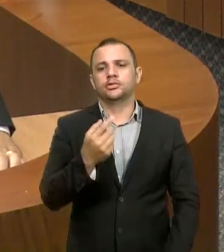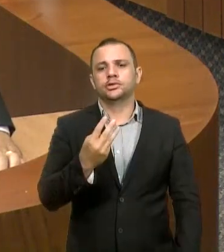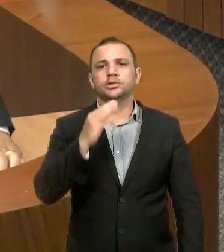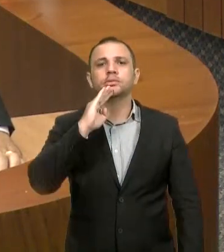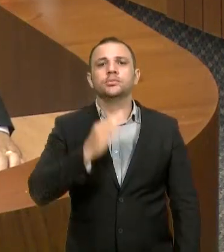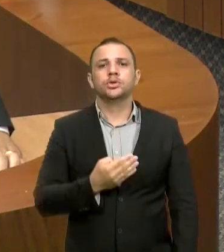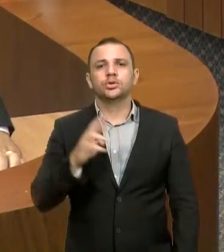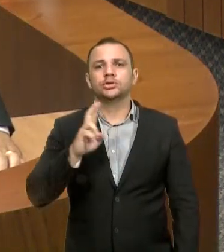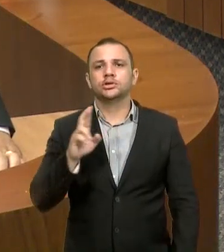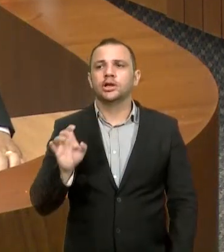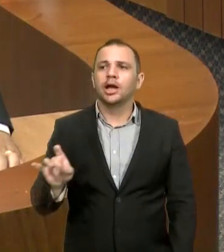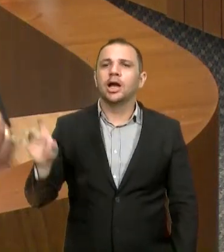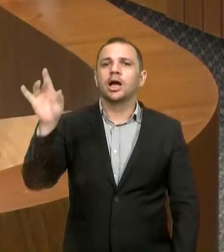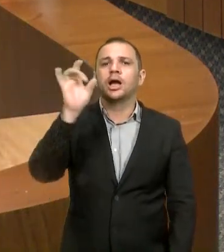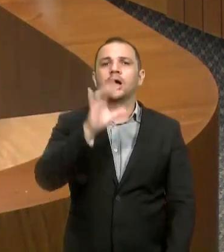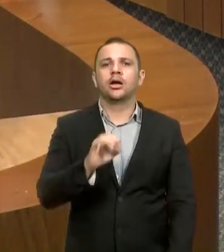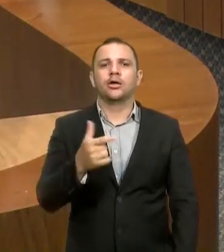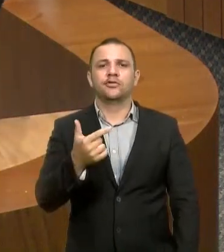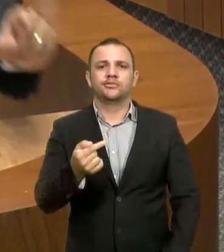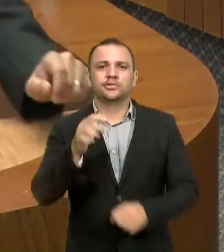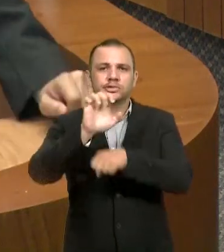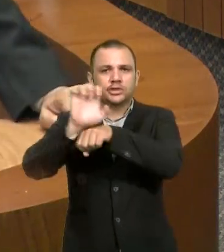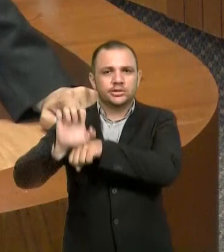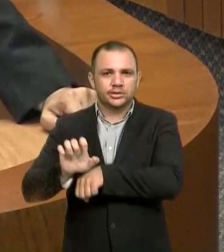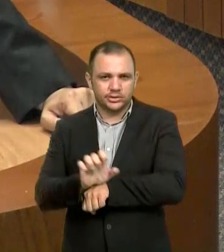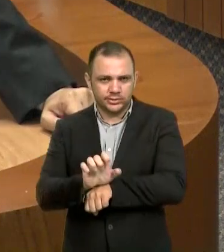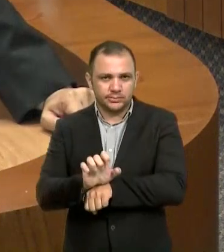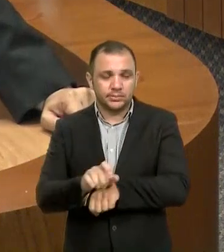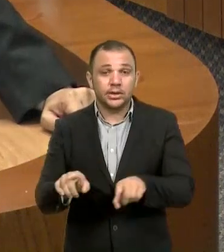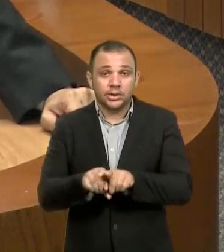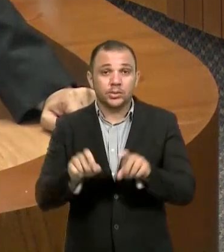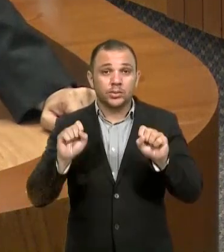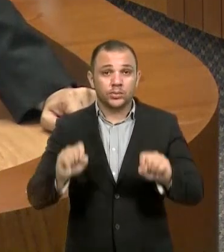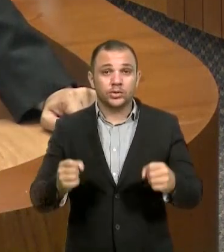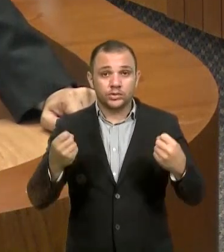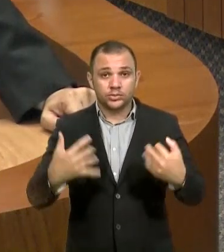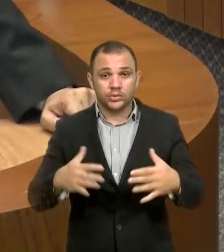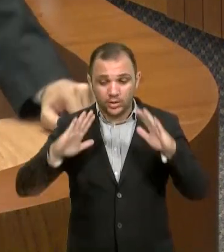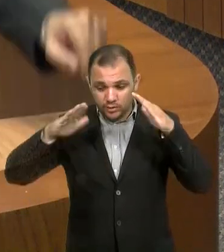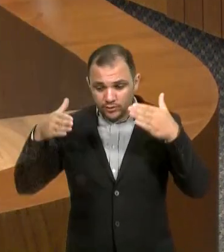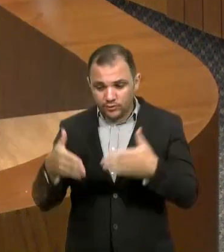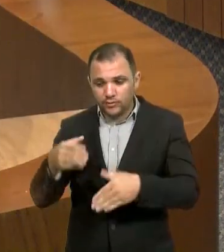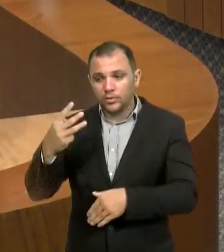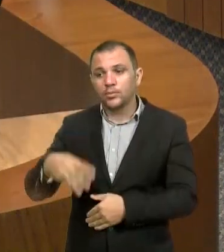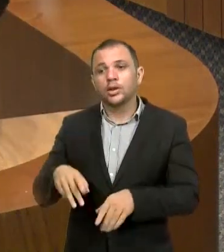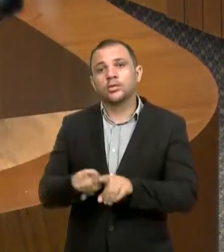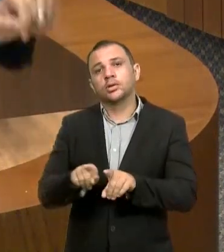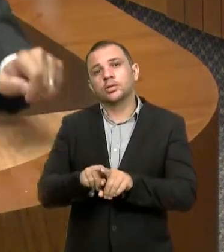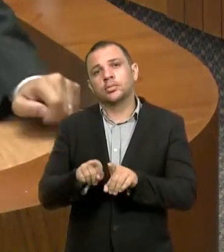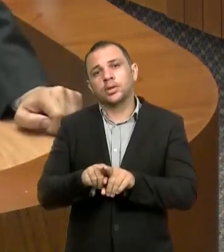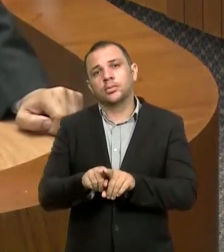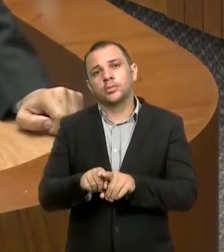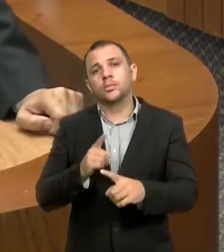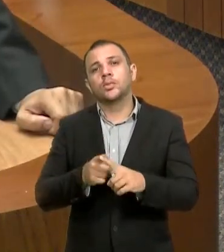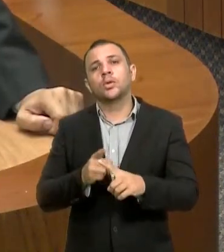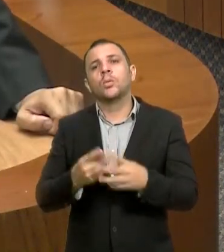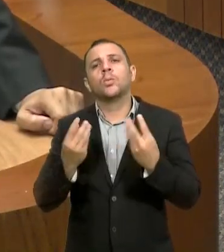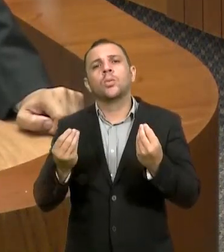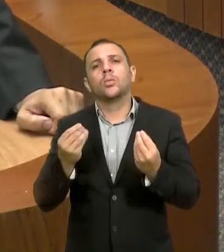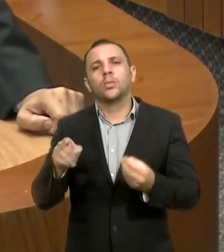27 estados. Eu posso falar só do Maranhão, deputado Inácio. A vergonha que estão nossas